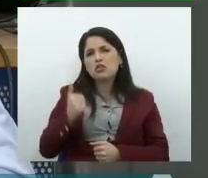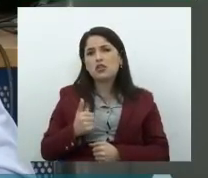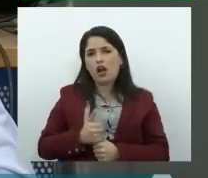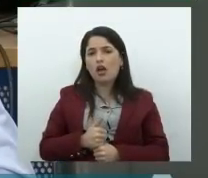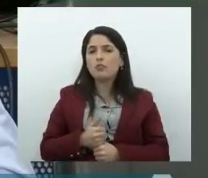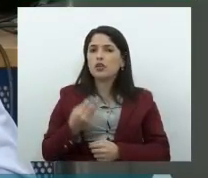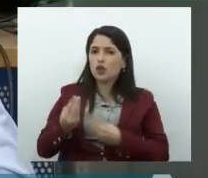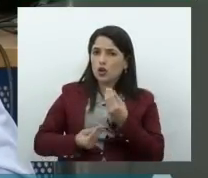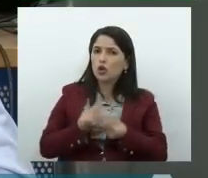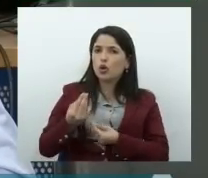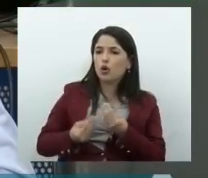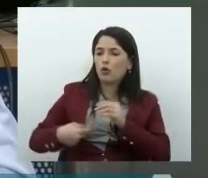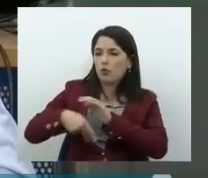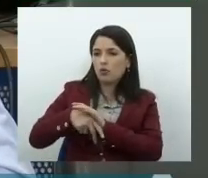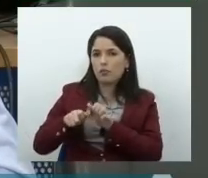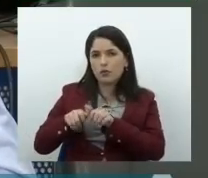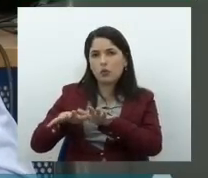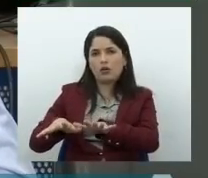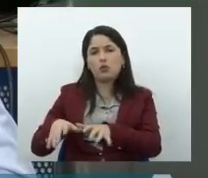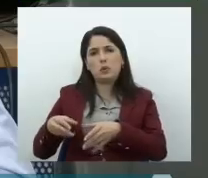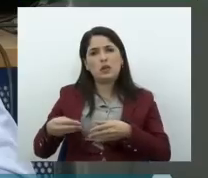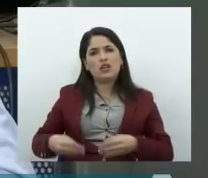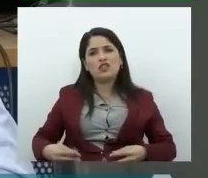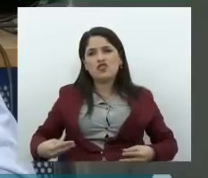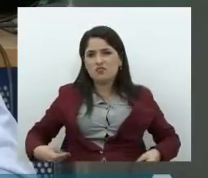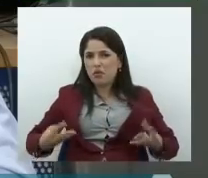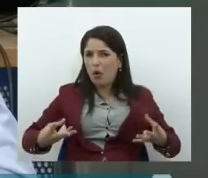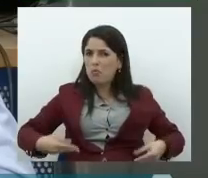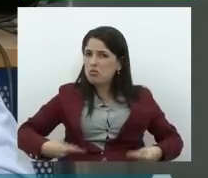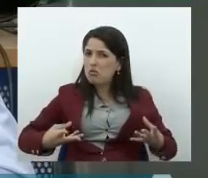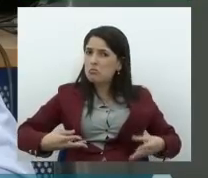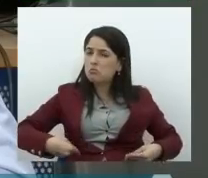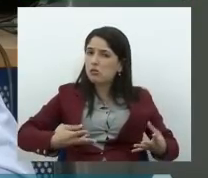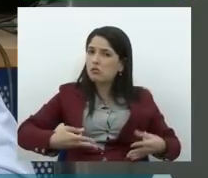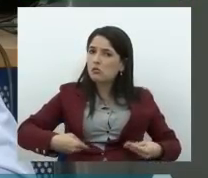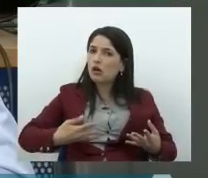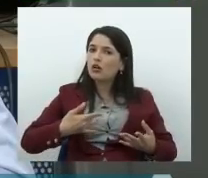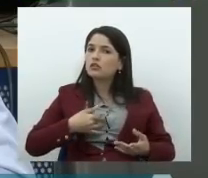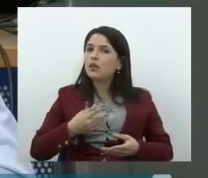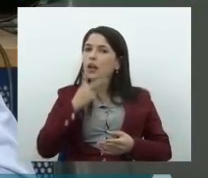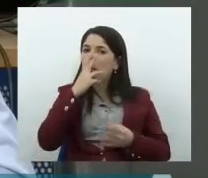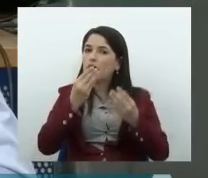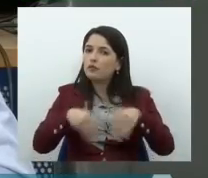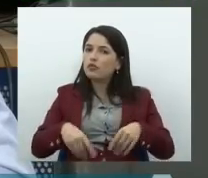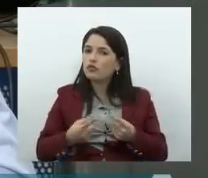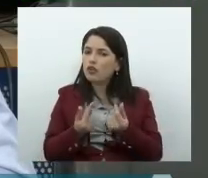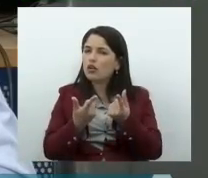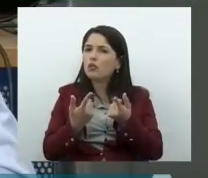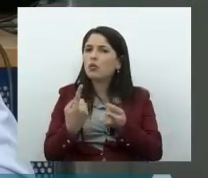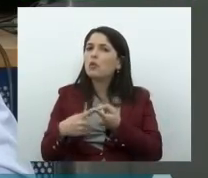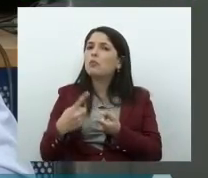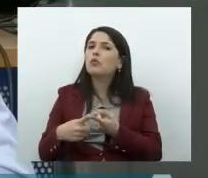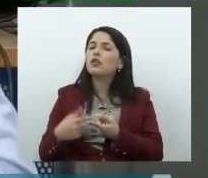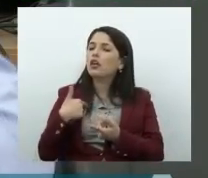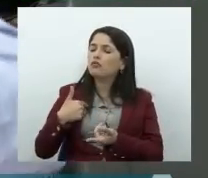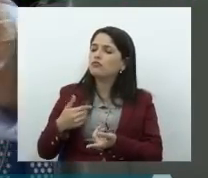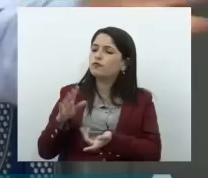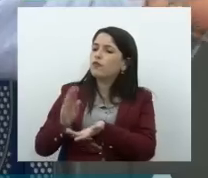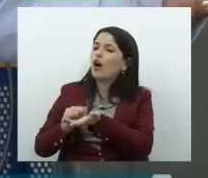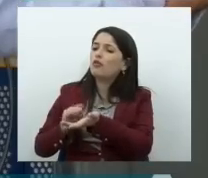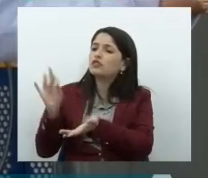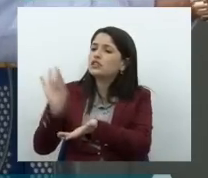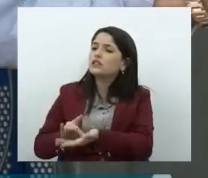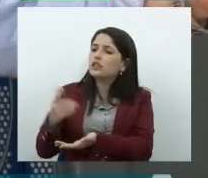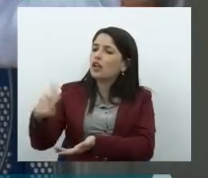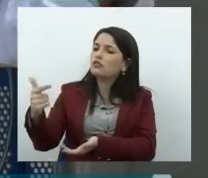como administrar a nossa terra, como gastar o nosso dinheiro, como jogar o nosso dinheiro fora. Por que o senhor não seja um pouco mais sincero e